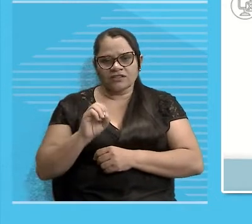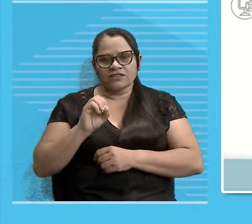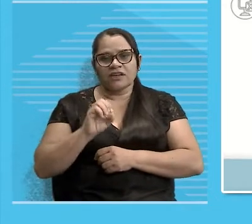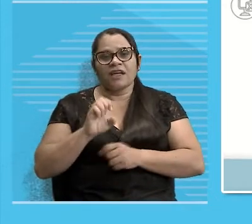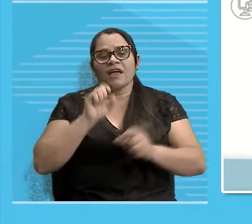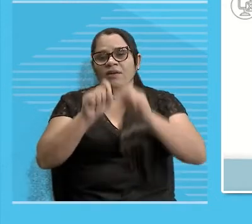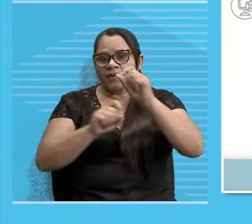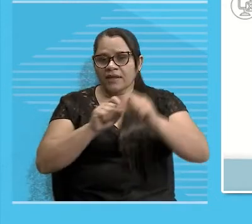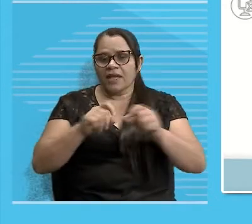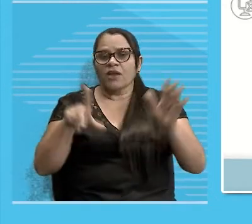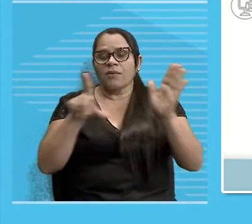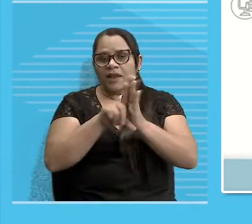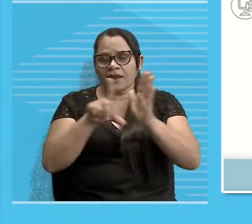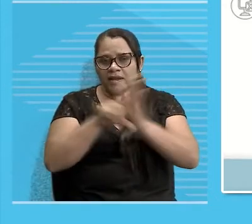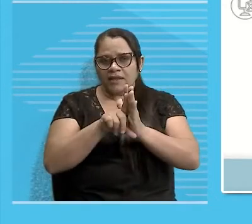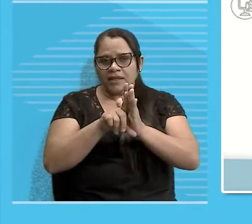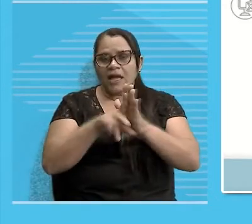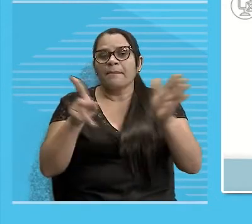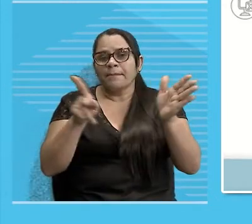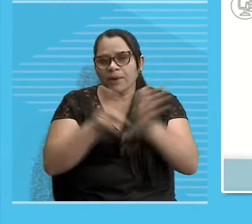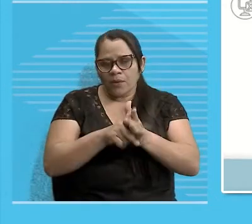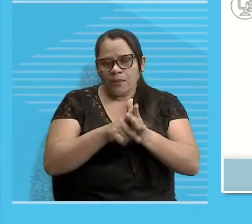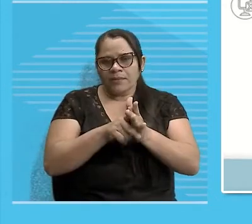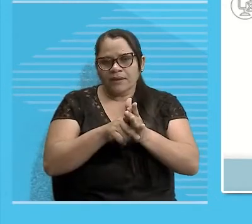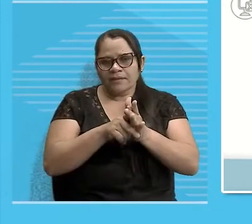própria Maria, galera, mãe de Jesus,